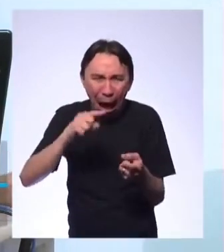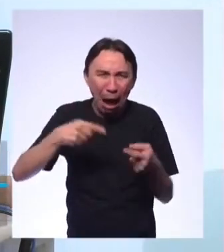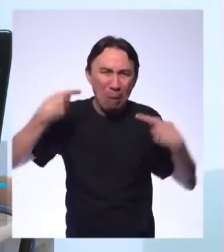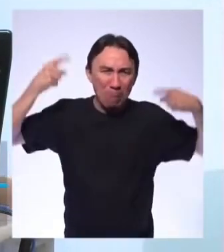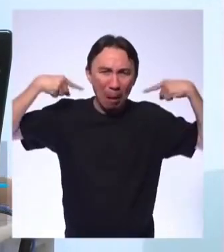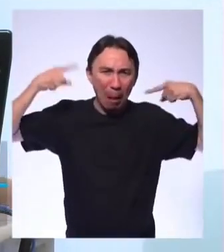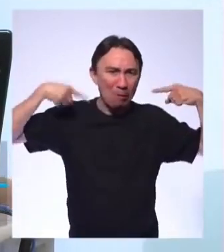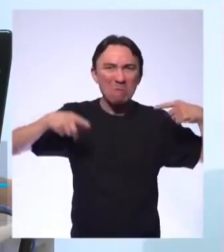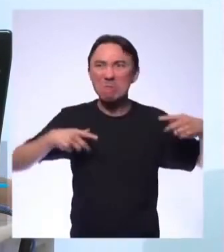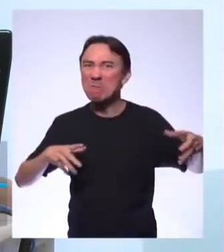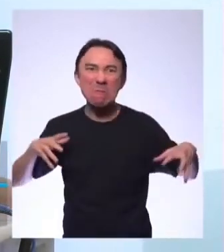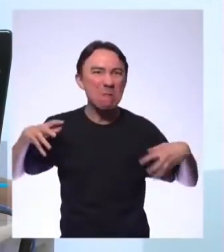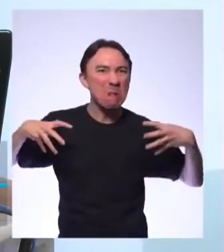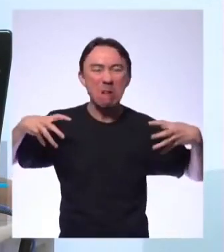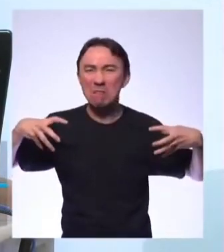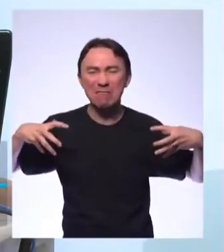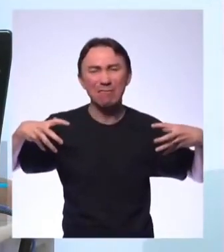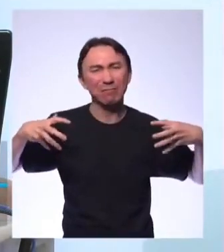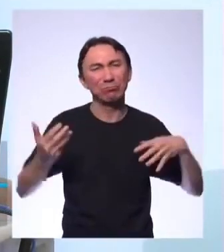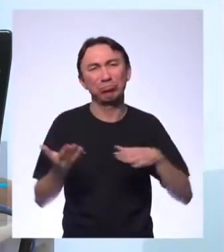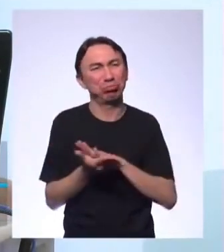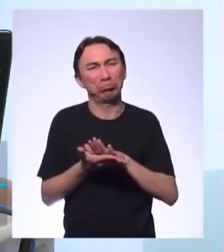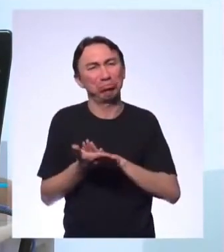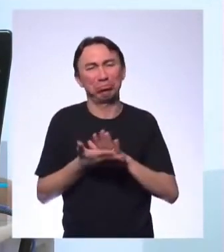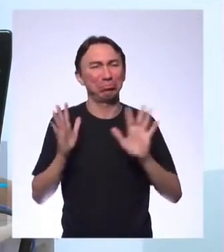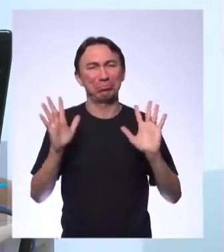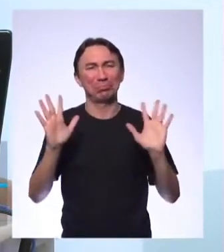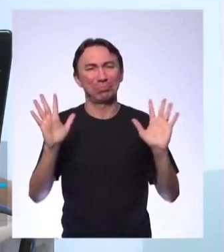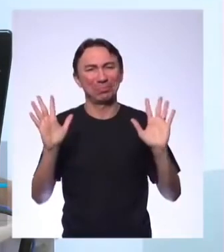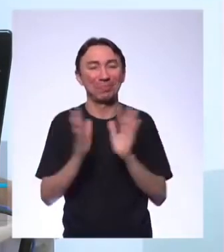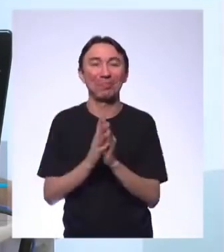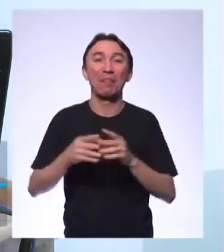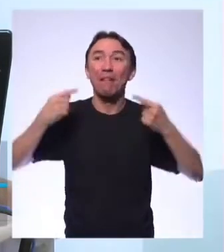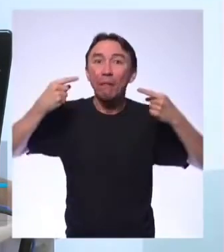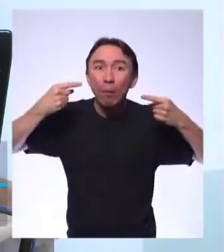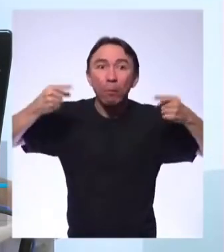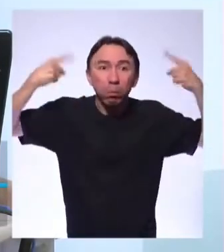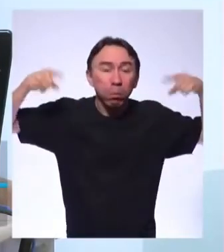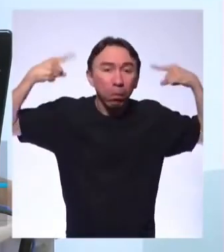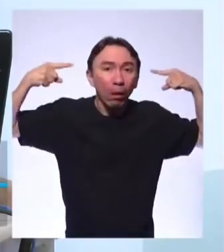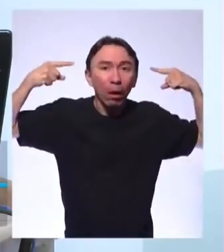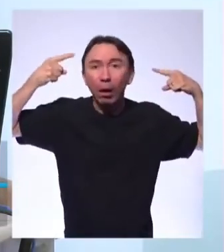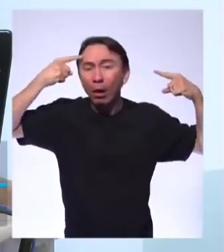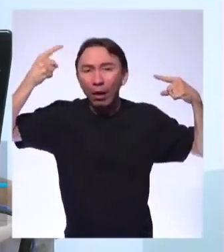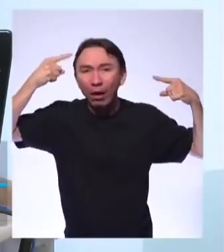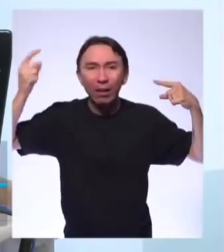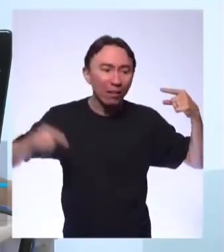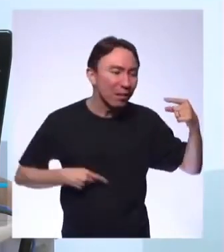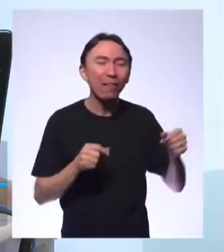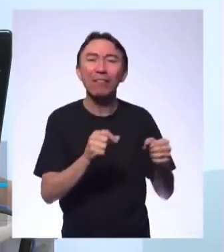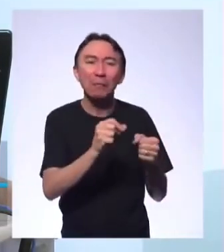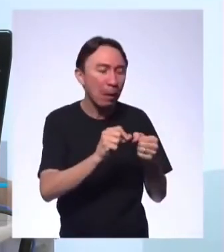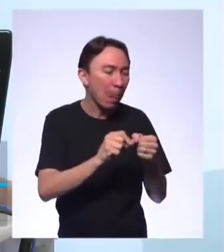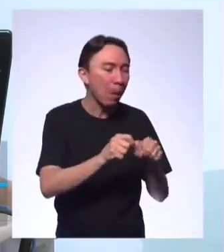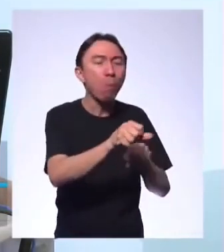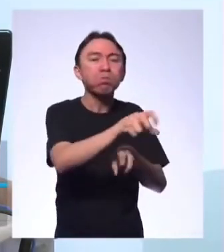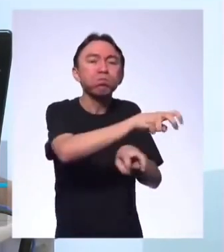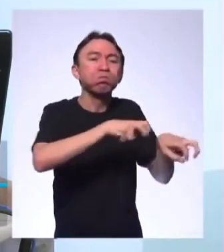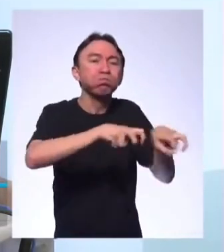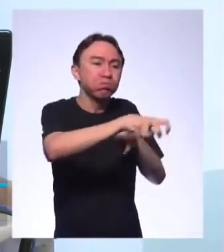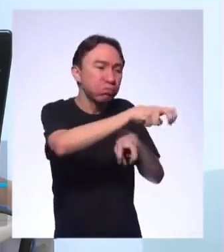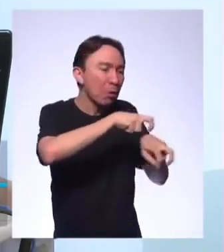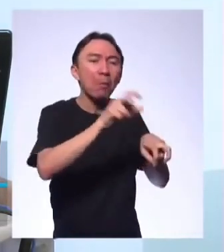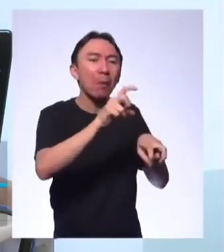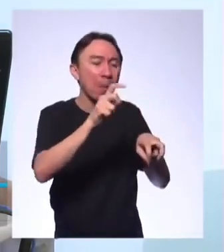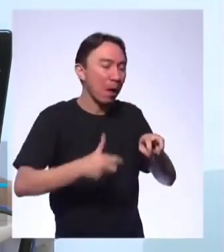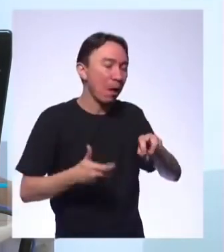nada disso. É porque as ovelhas, sendo criadas em grande quantidade para servir de matéria-prima para a indústria